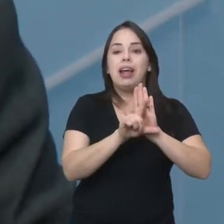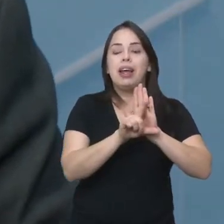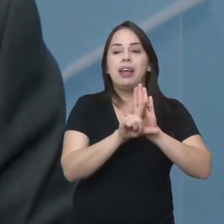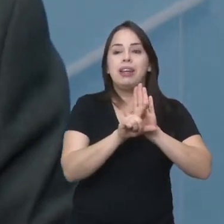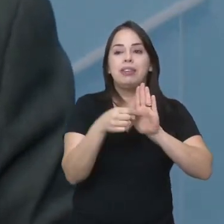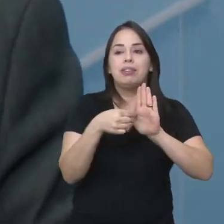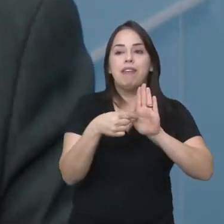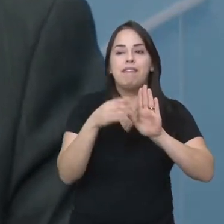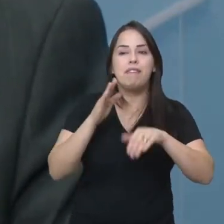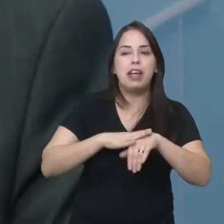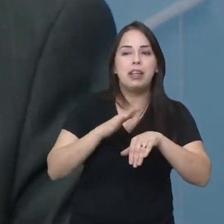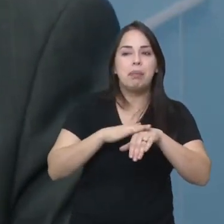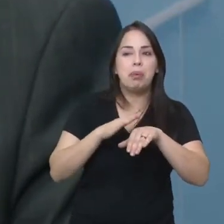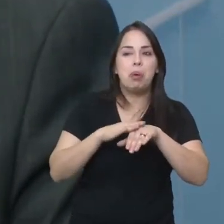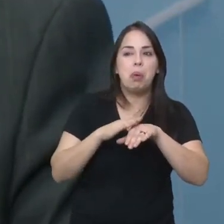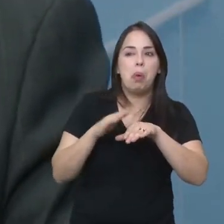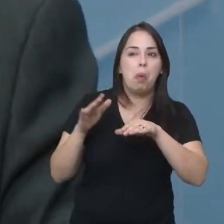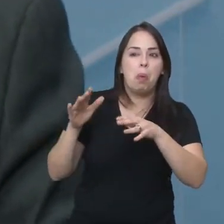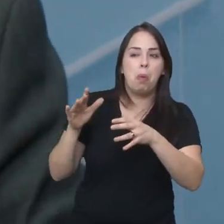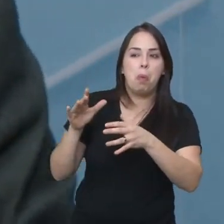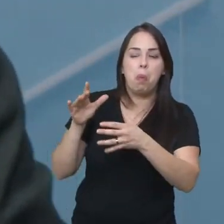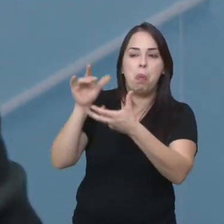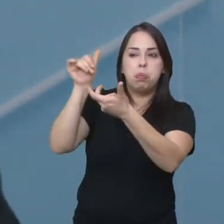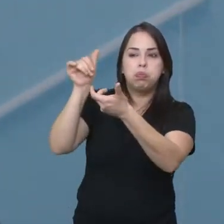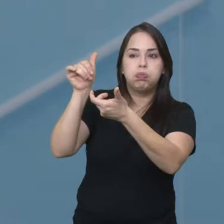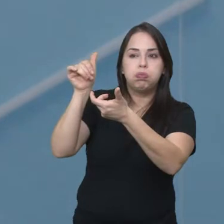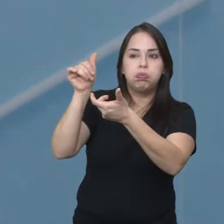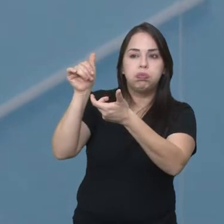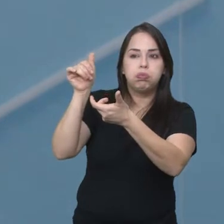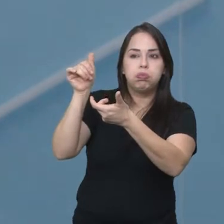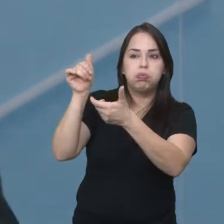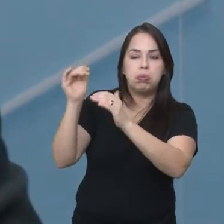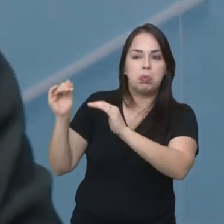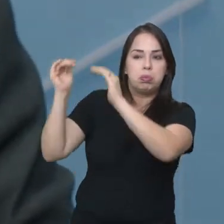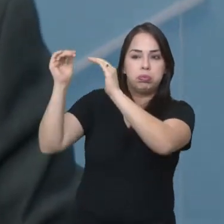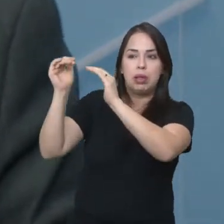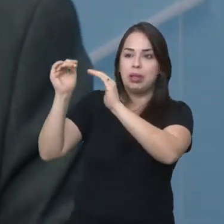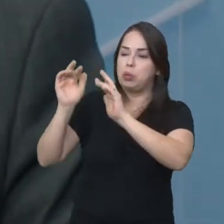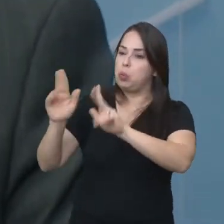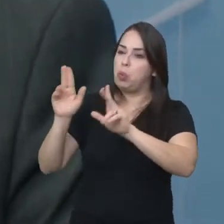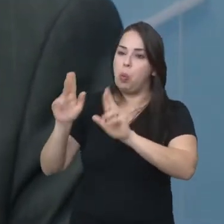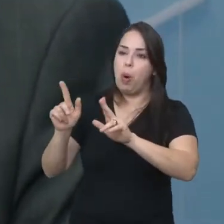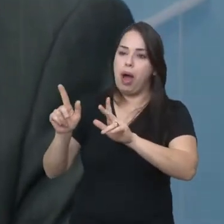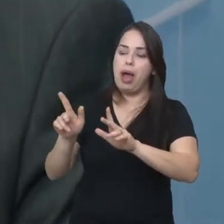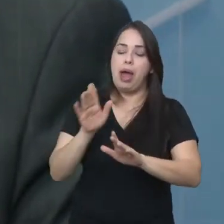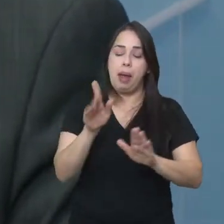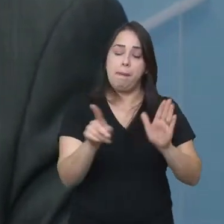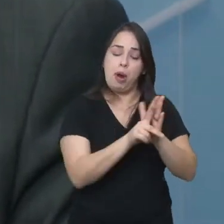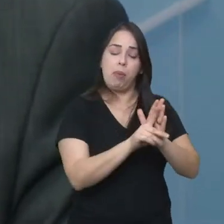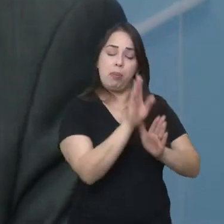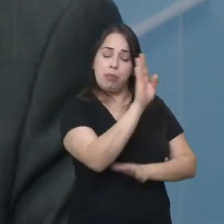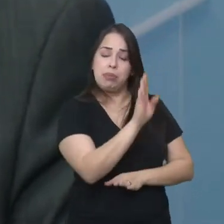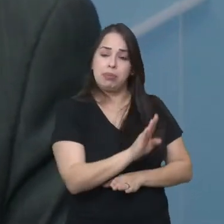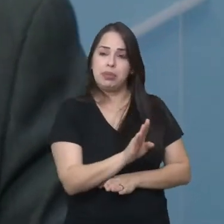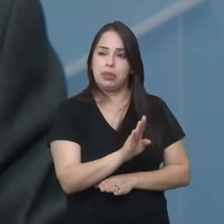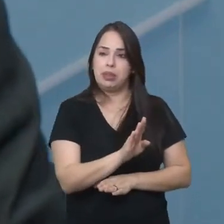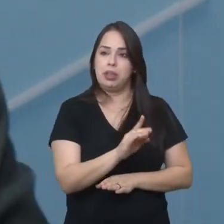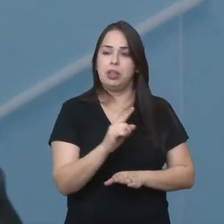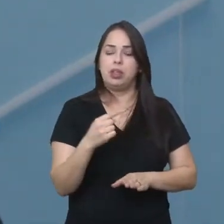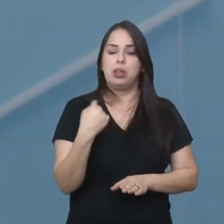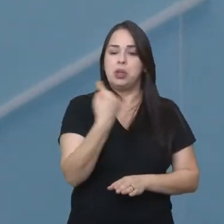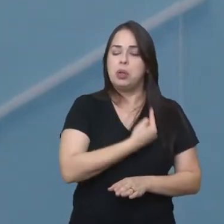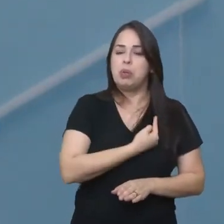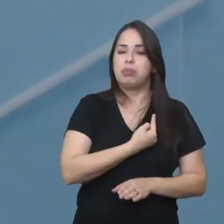mundo. Não, não é. Né? É uma lei feita para o nosso país, né? Ela foi construída pela base,